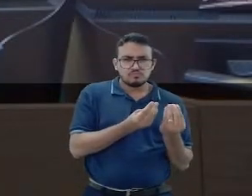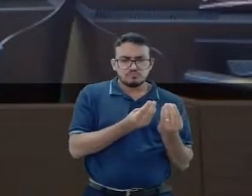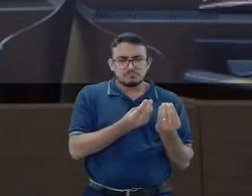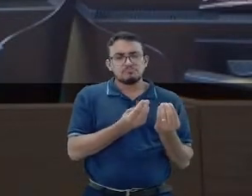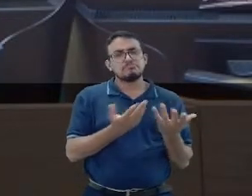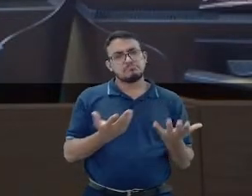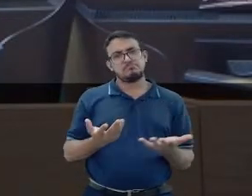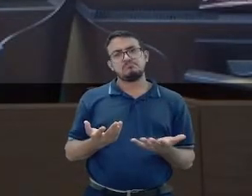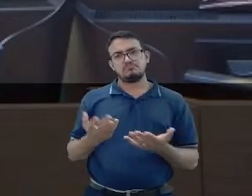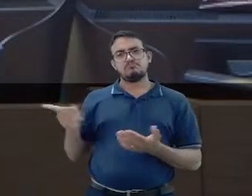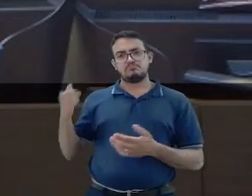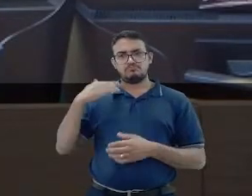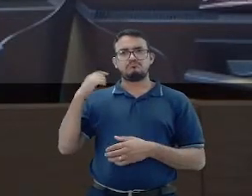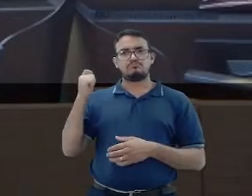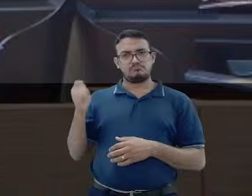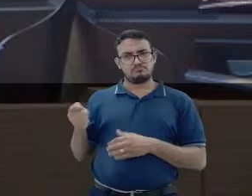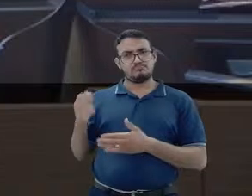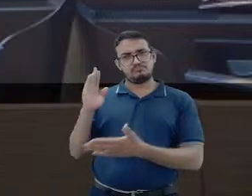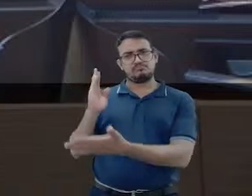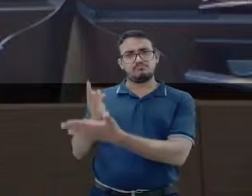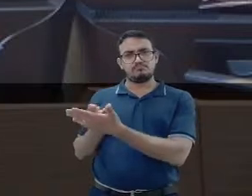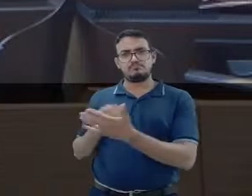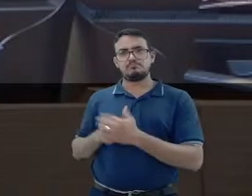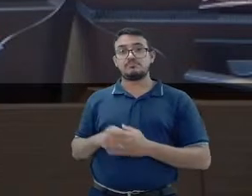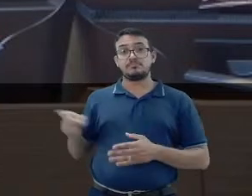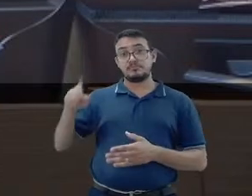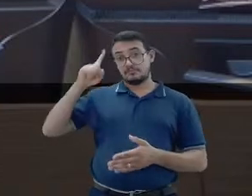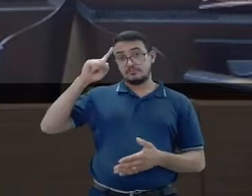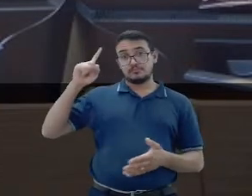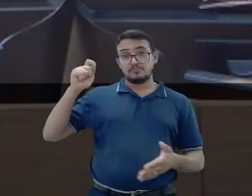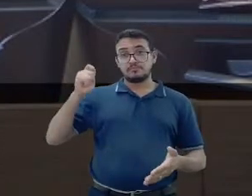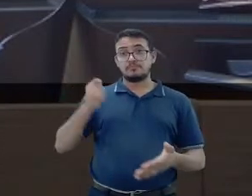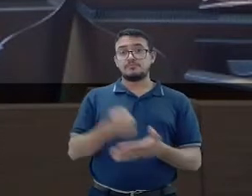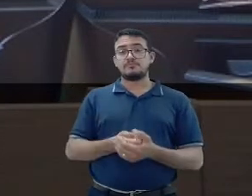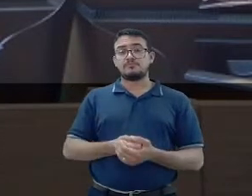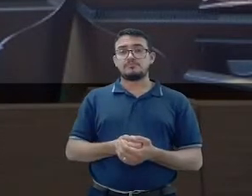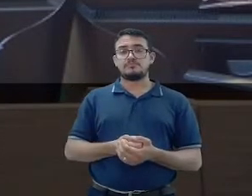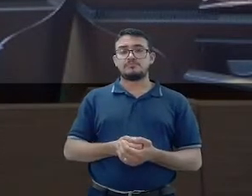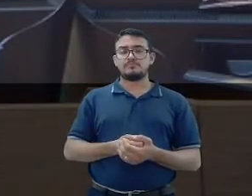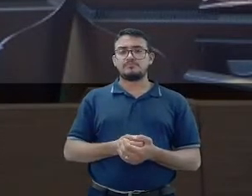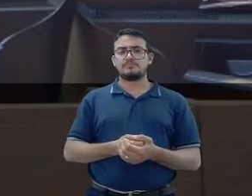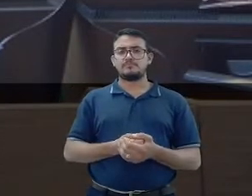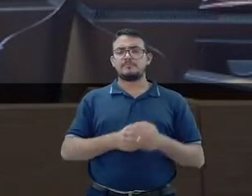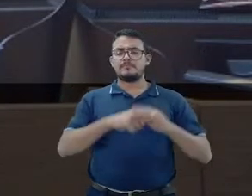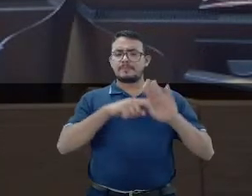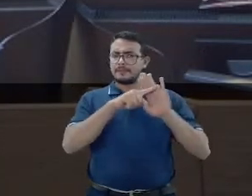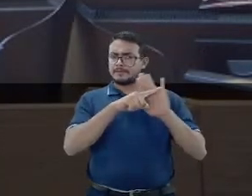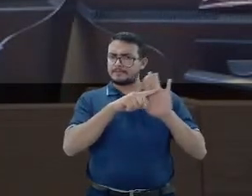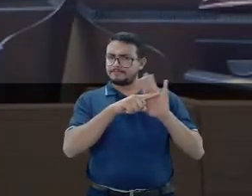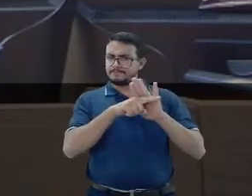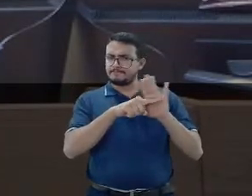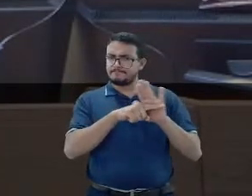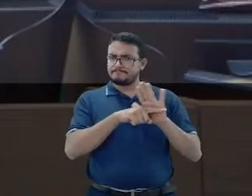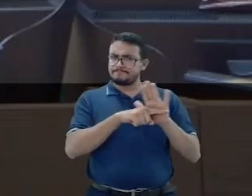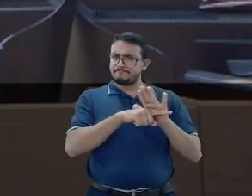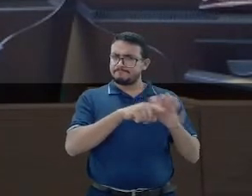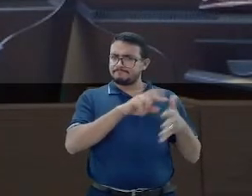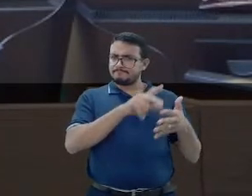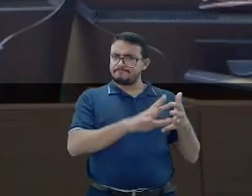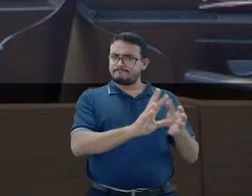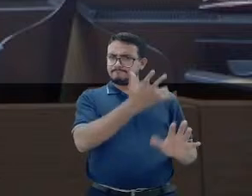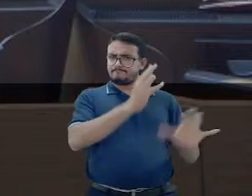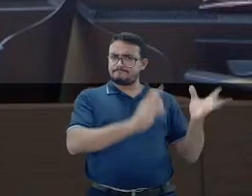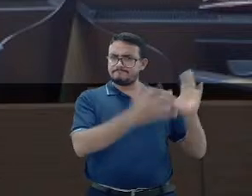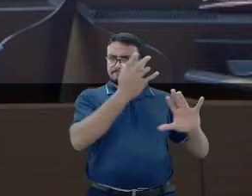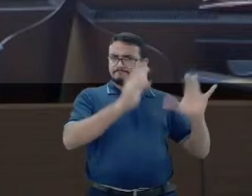aspecto, observa-se que a decisão singular faz uma atenta abordagem a respeito dos fatos narrados na inicial